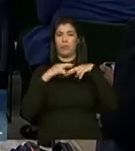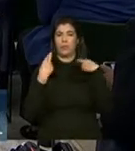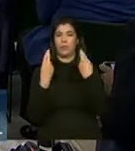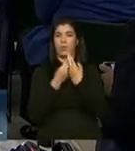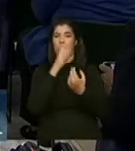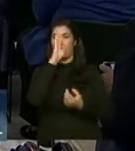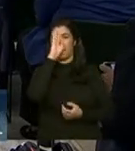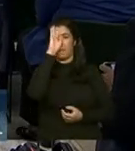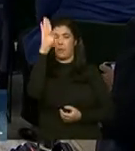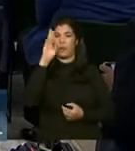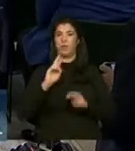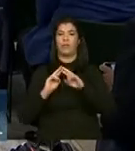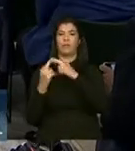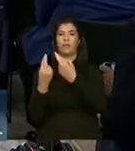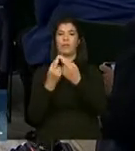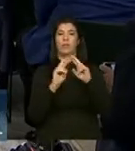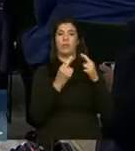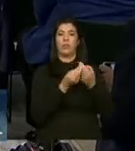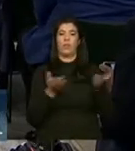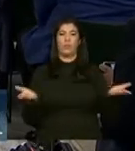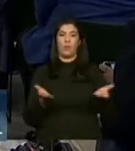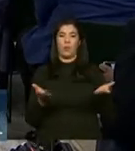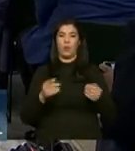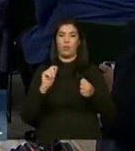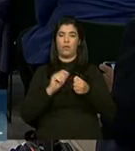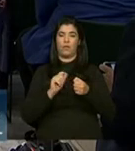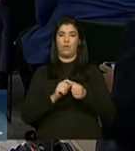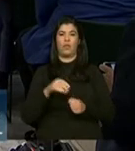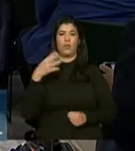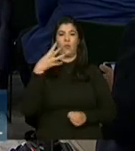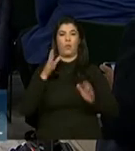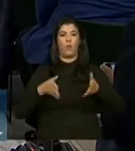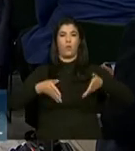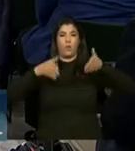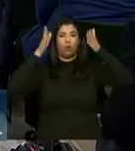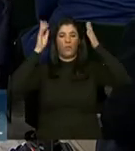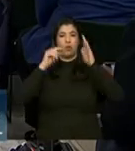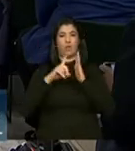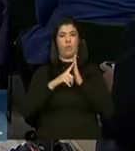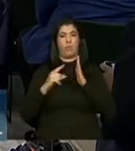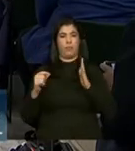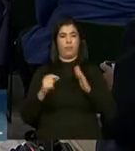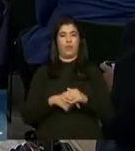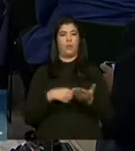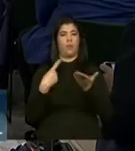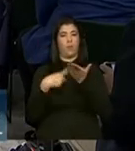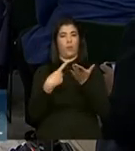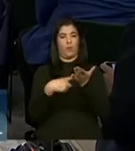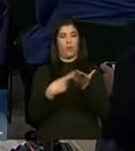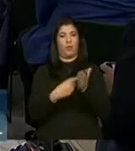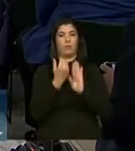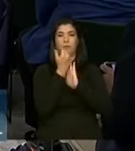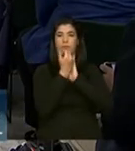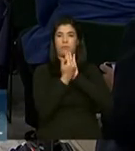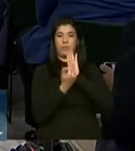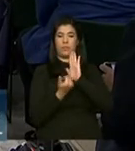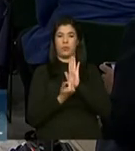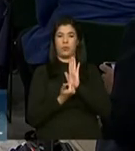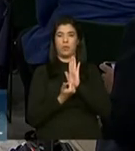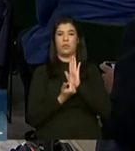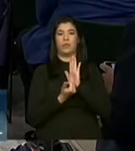que serão realizadas hoje no 4º andar do Palácio do Planalto, conforme a